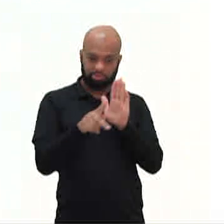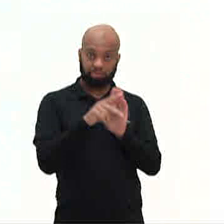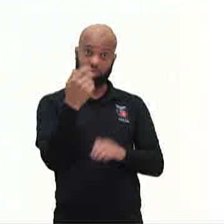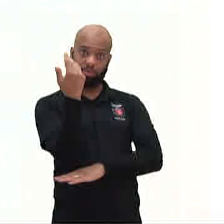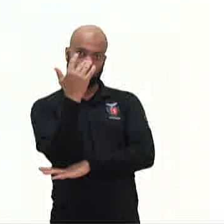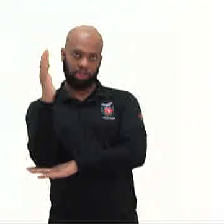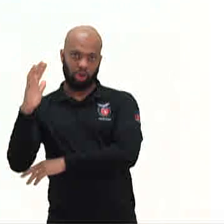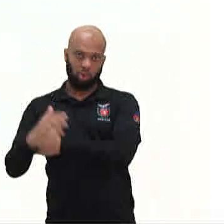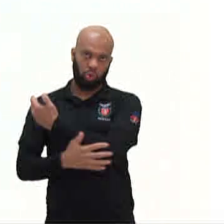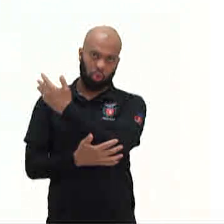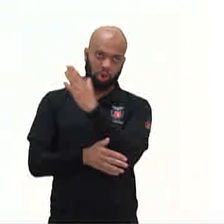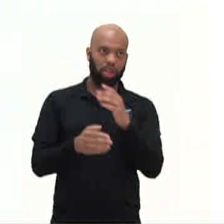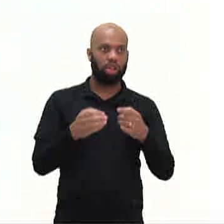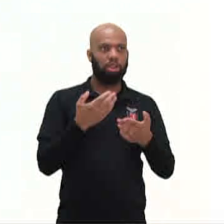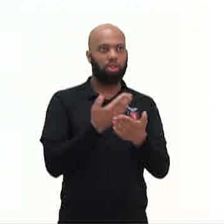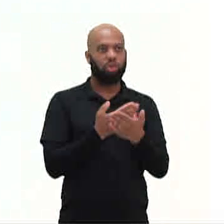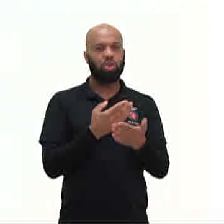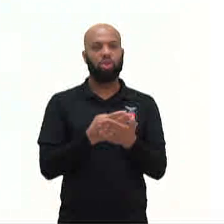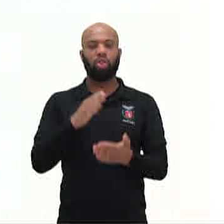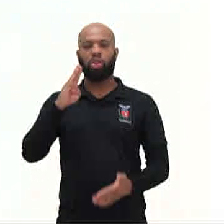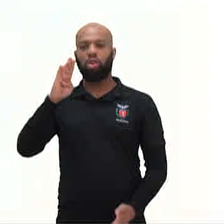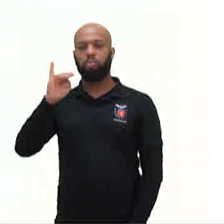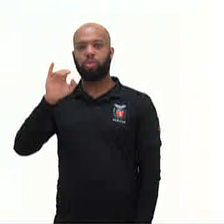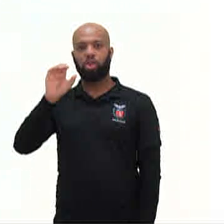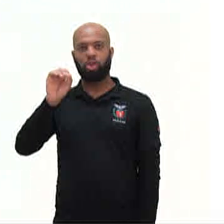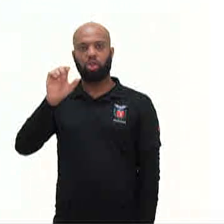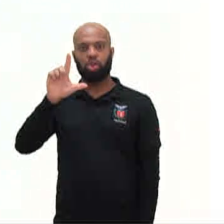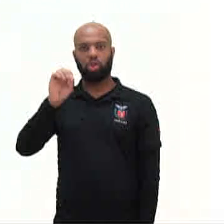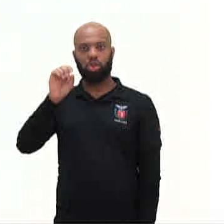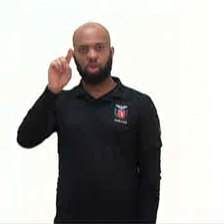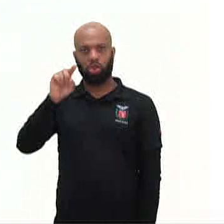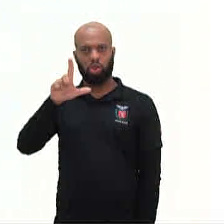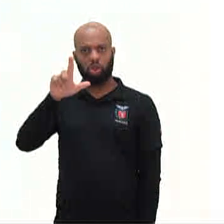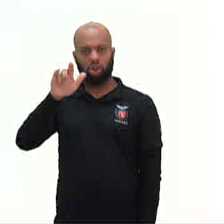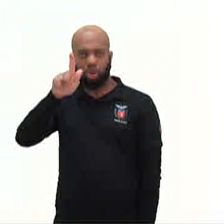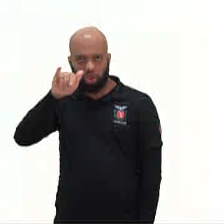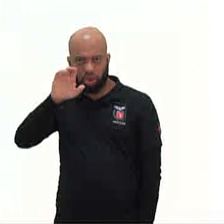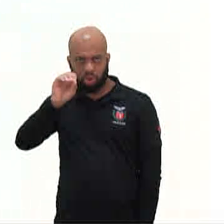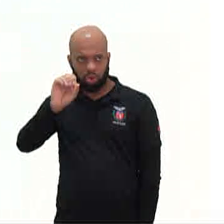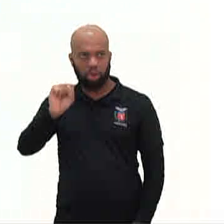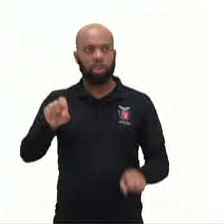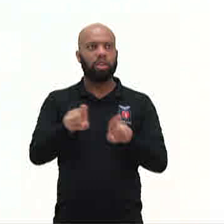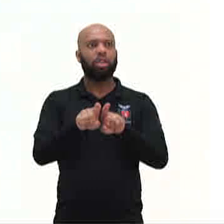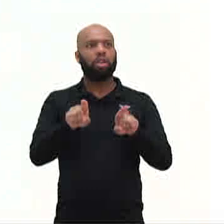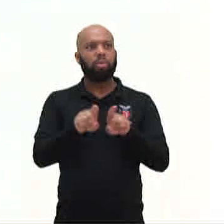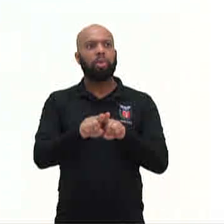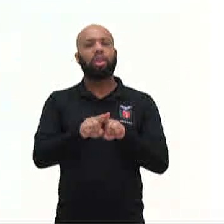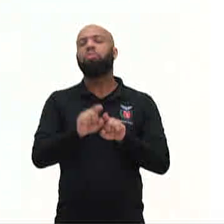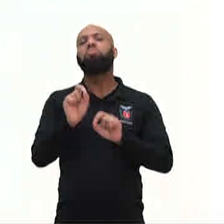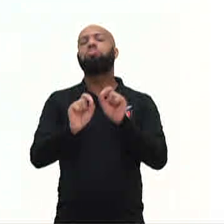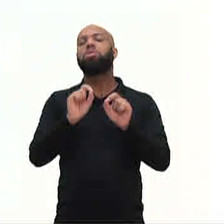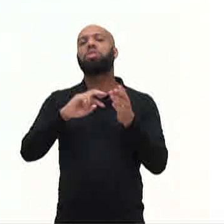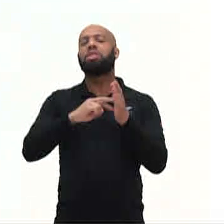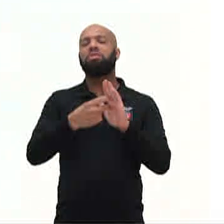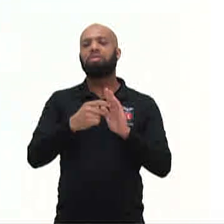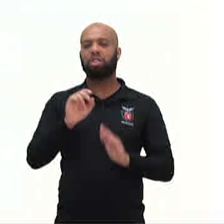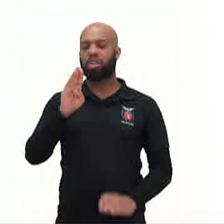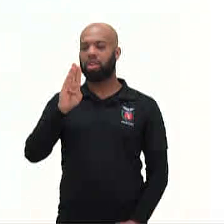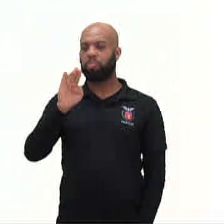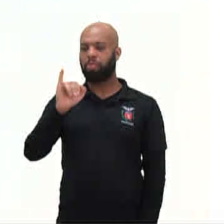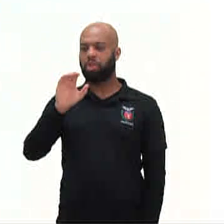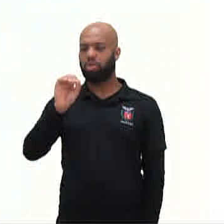nós falamos ali em biológicos, hídricos, energéticos e minerais. Então, o que, que seriam esses recursos biológicos, né? São